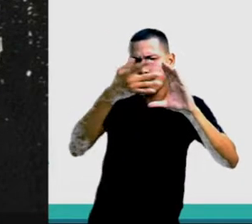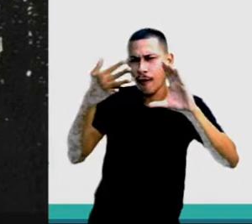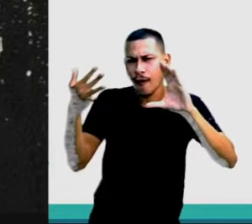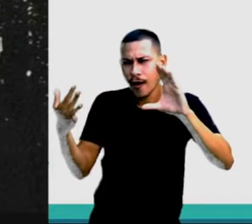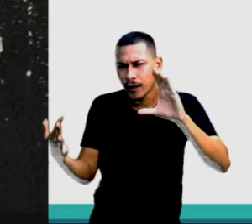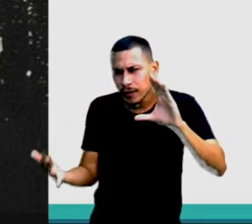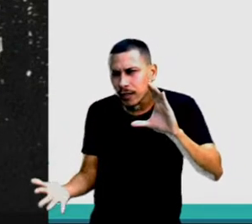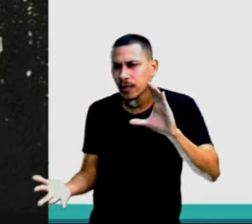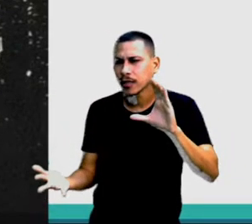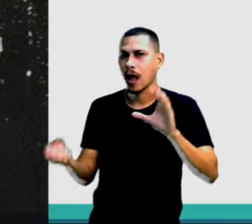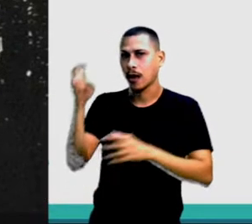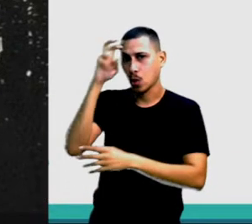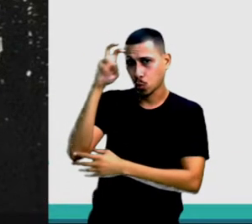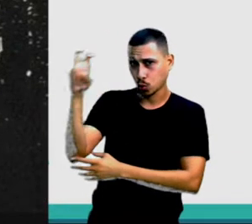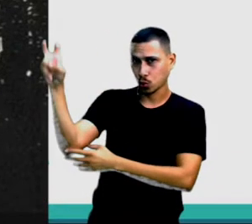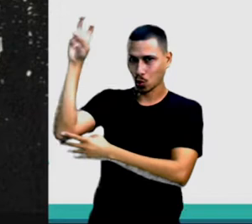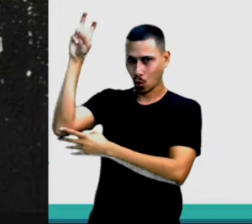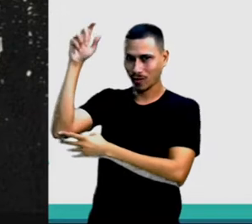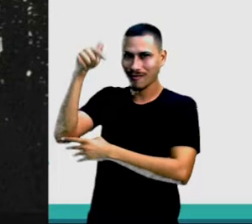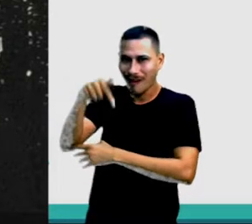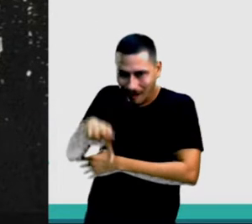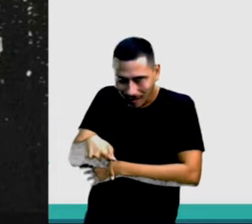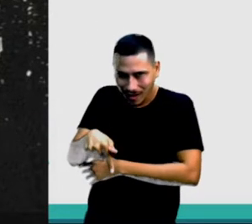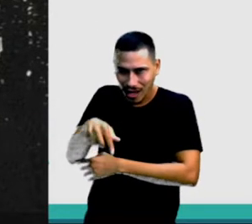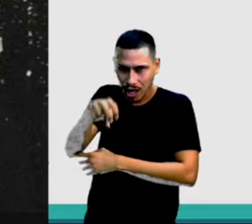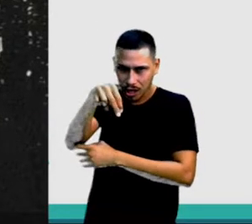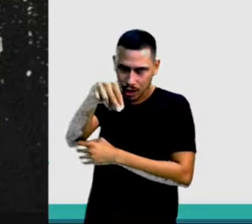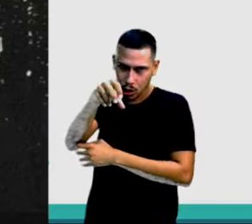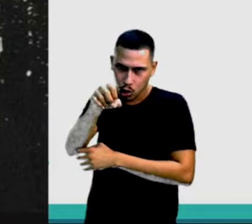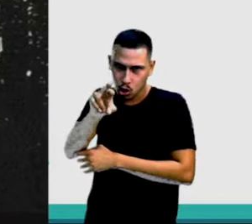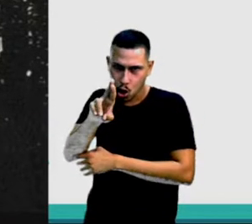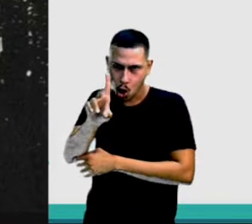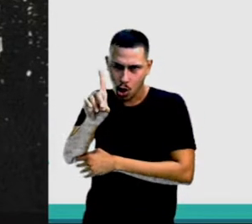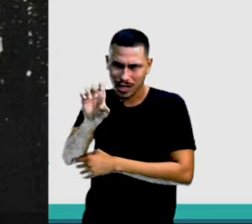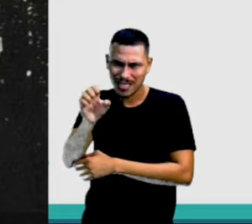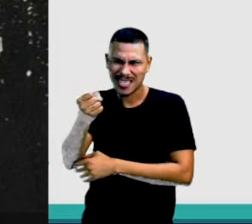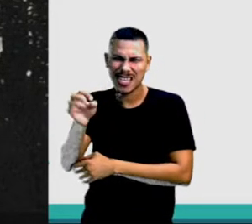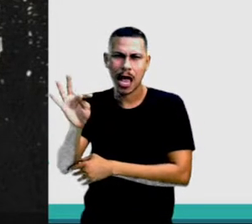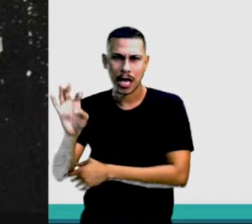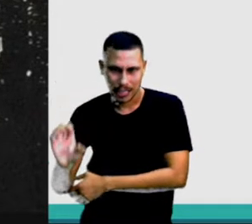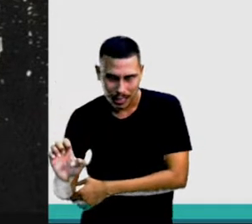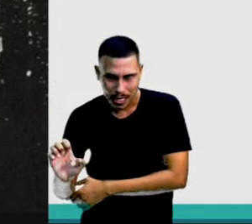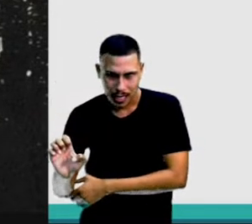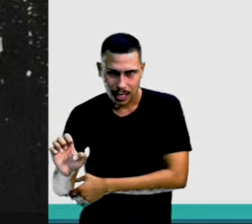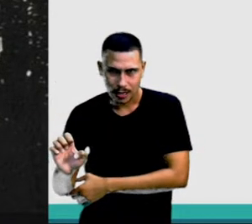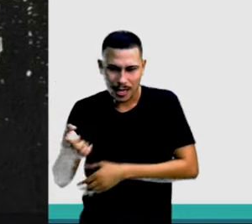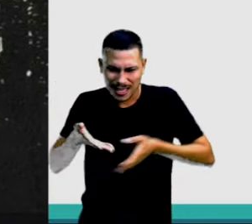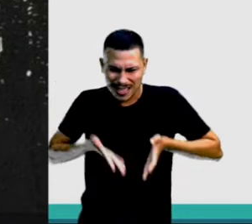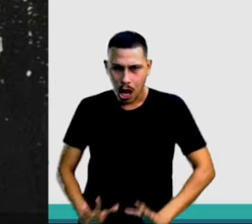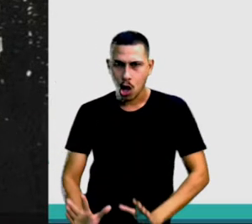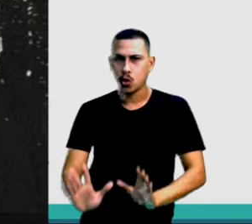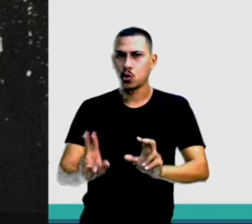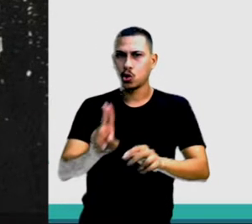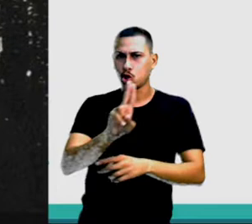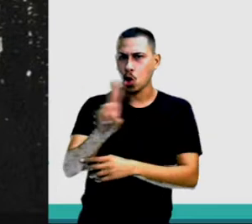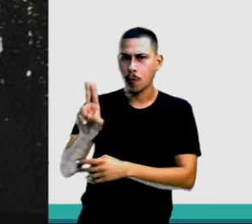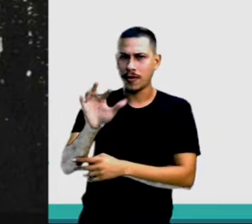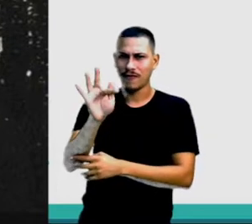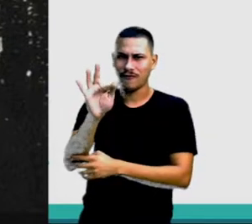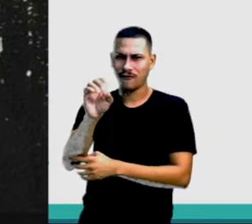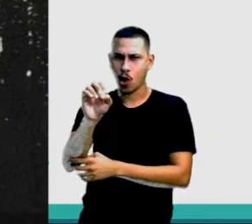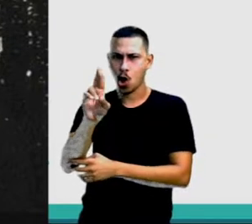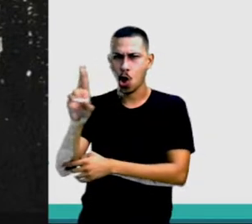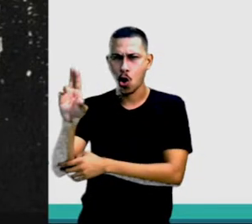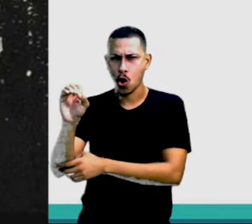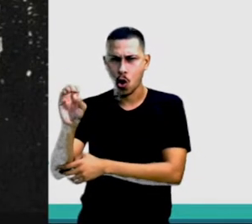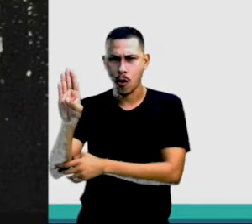marcam bastante a cultura nordestina. Derivado do nome forró-bodó, que significa